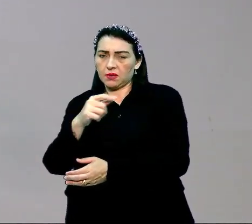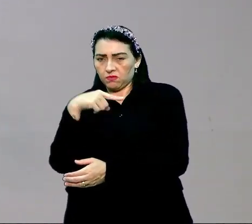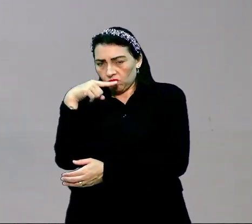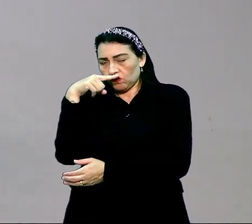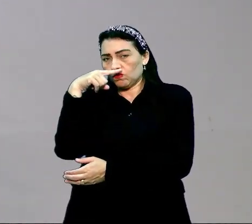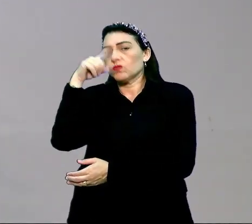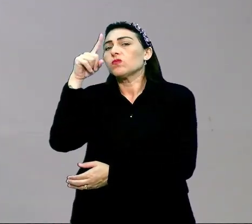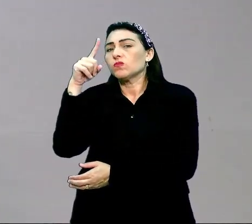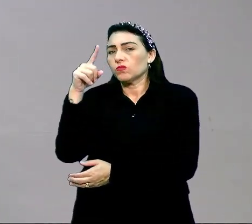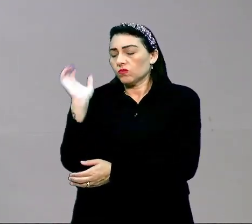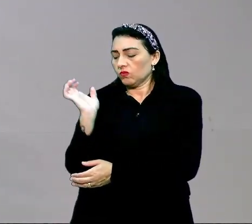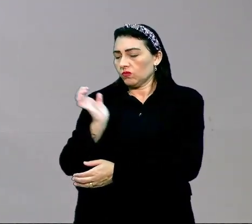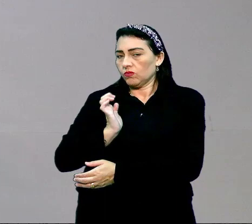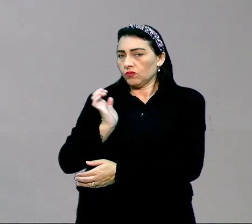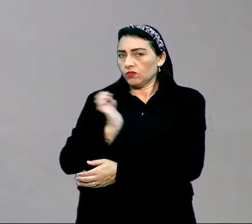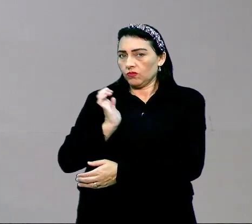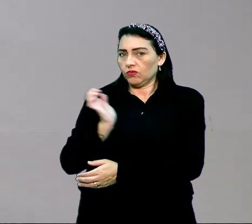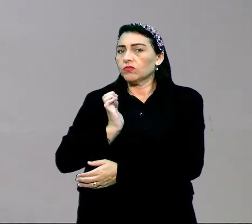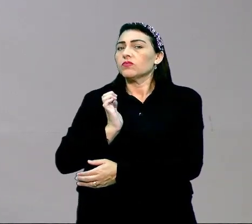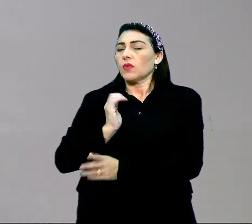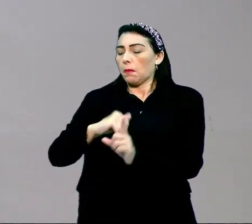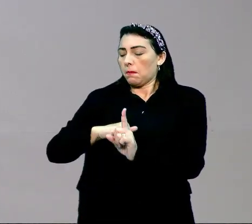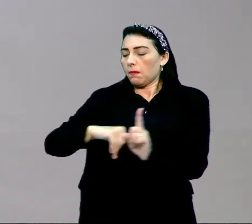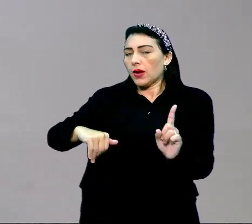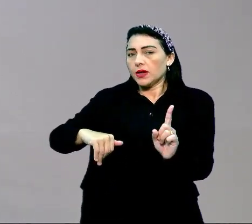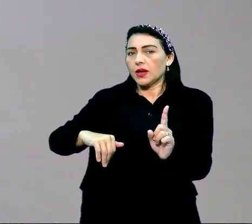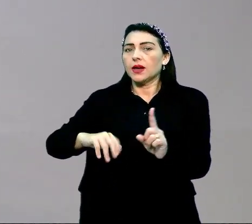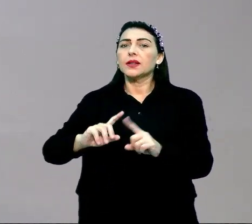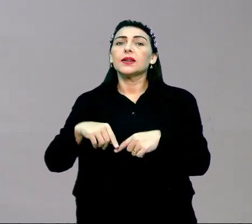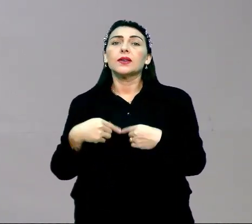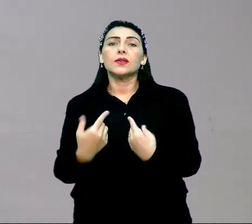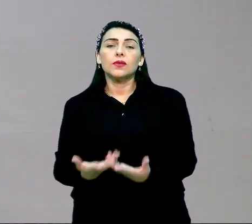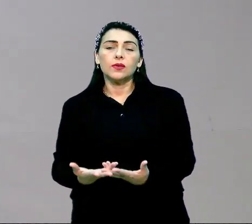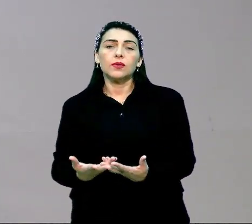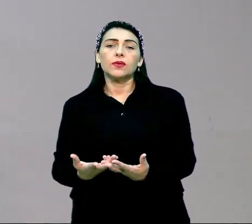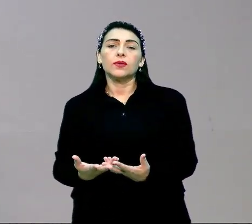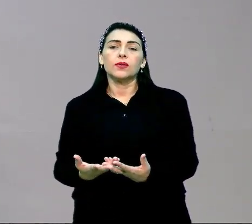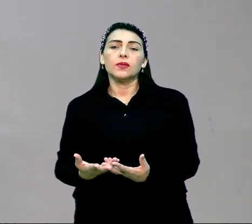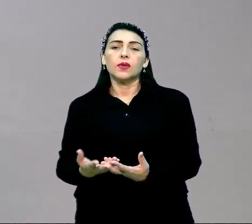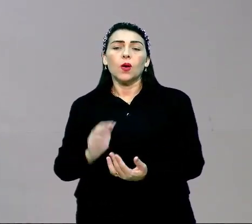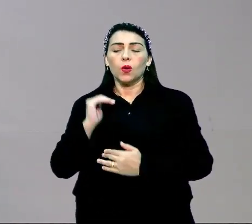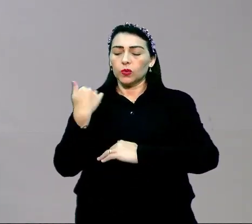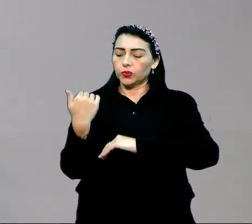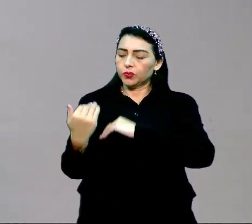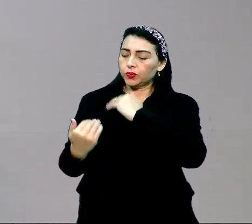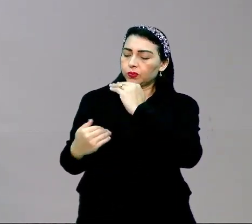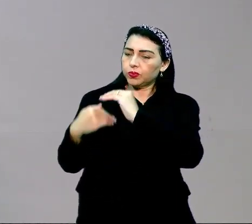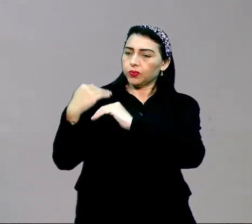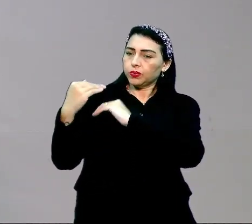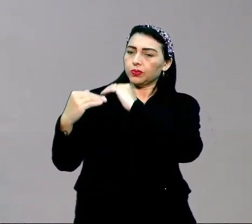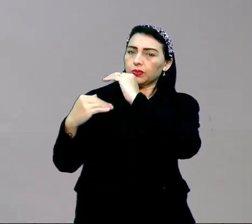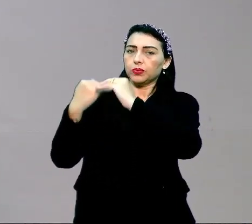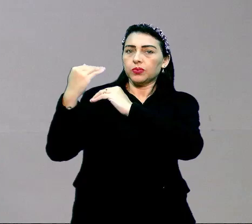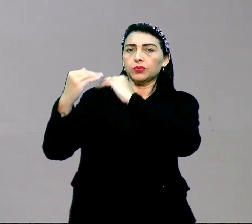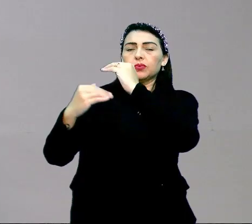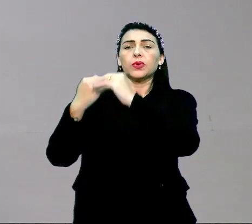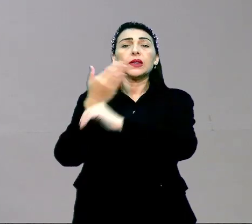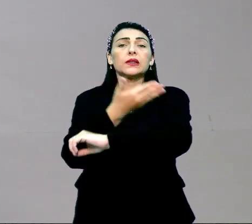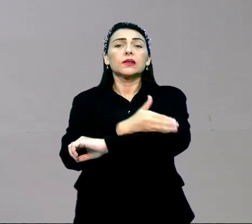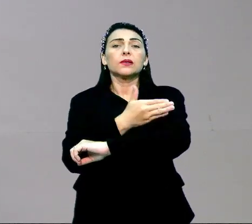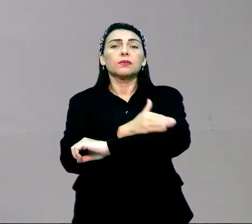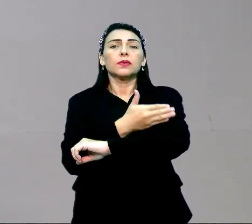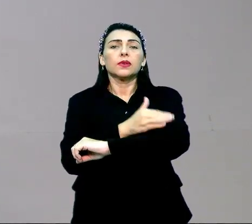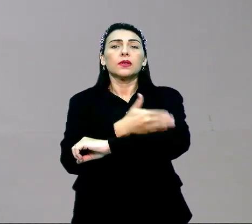um pouco mais riquinha, né? Um pouco mais abastada, que com o desenvolvimento, com as